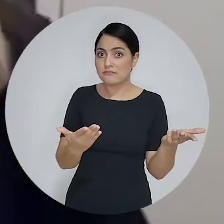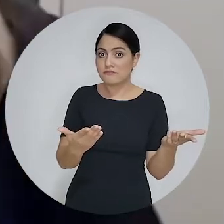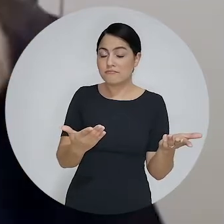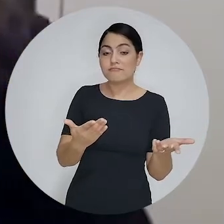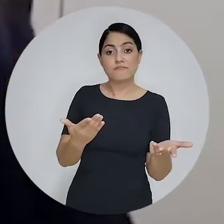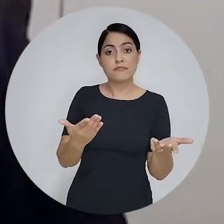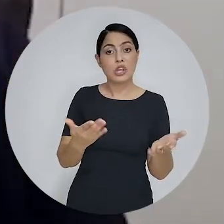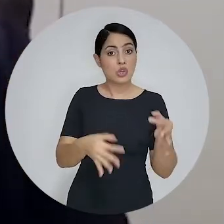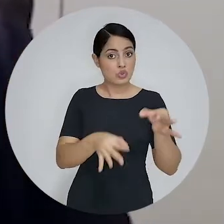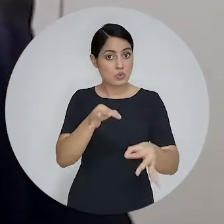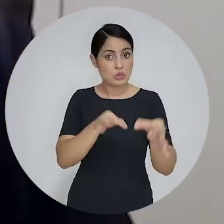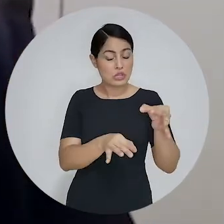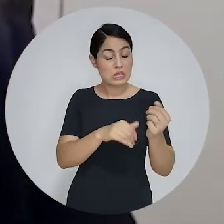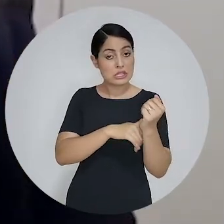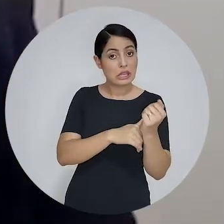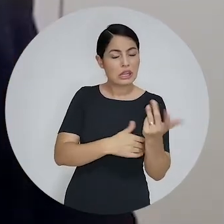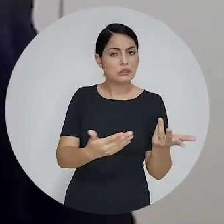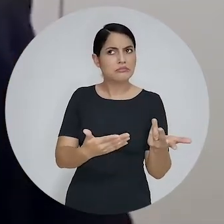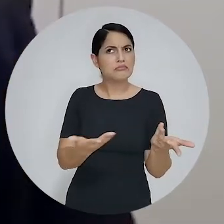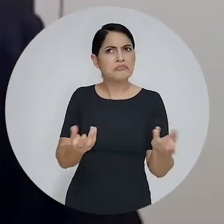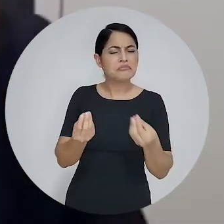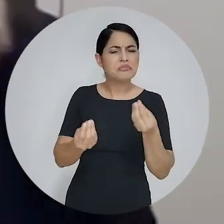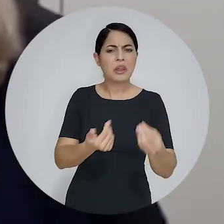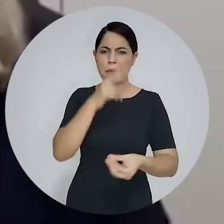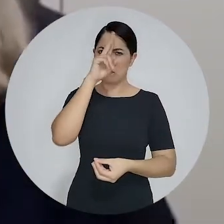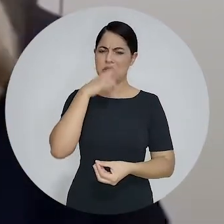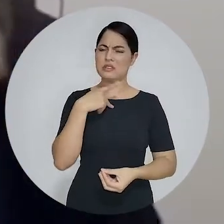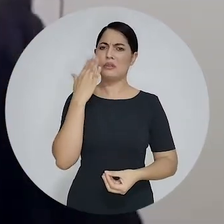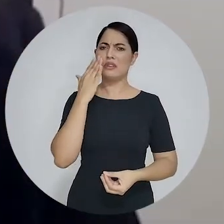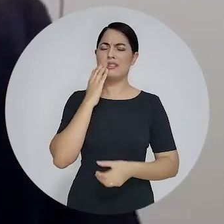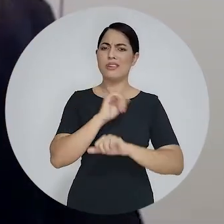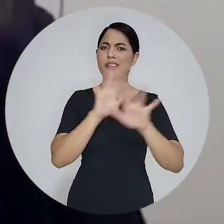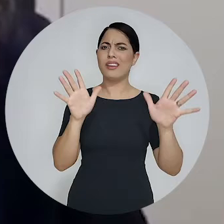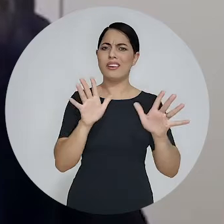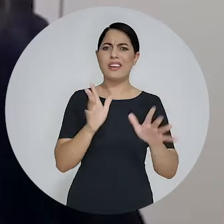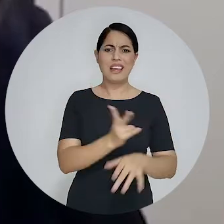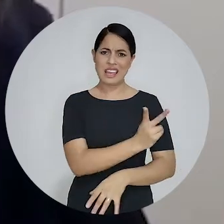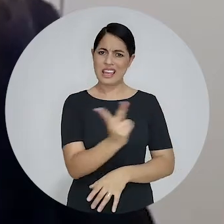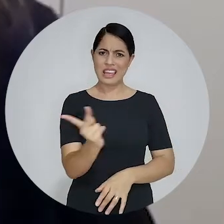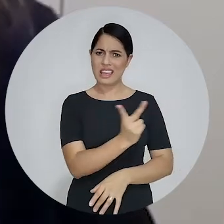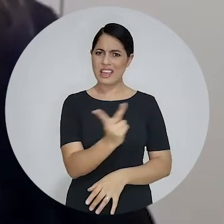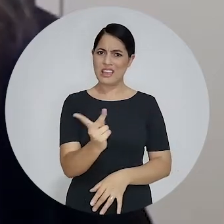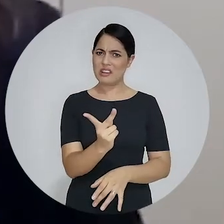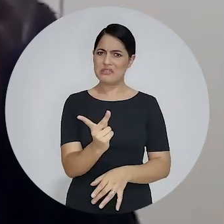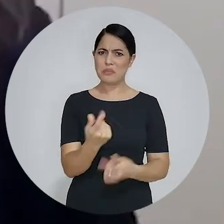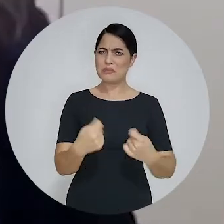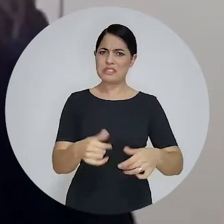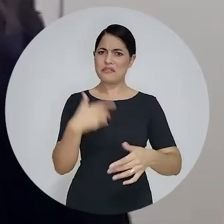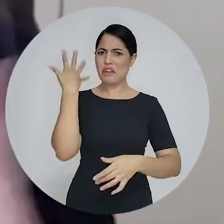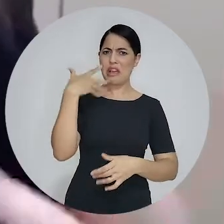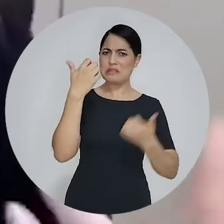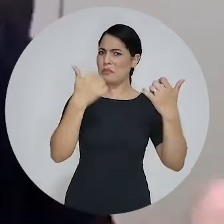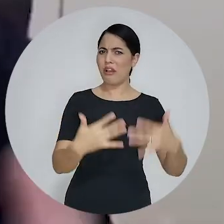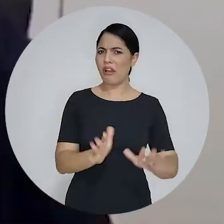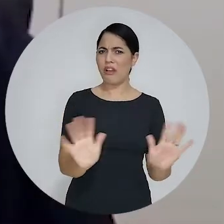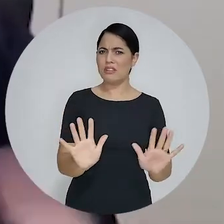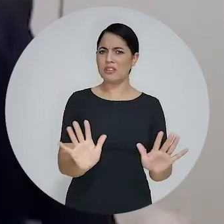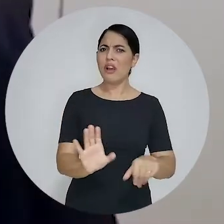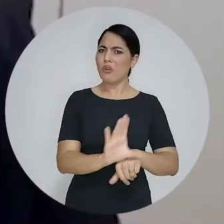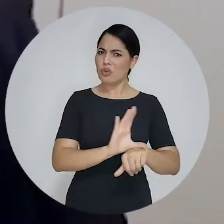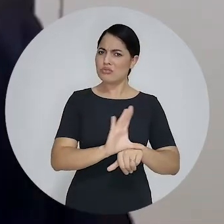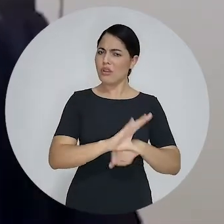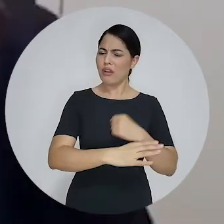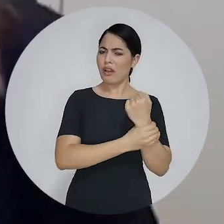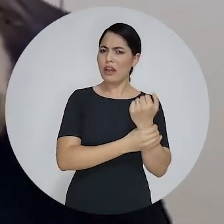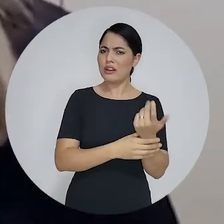ser observado em cartório, né, judicial, né, enfim. E o que eu sempre entendi? Não, ele não tem que dizer nada, ele tem o acesso à justiça, é uma